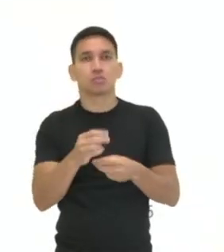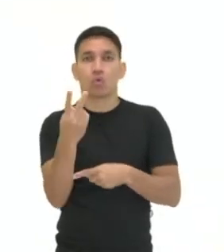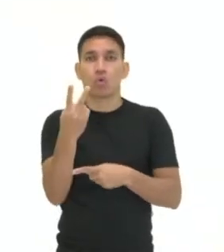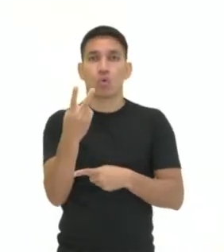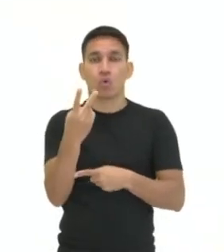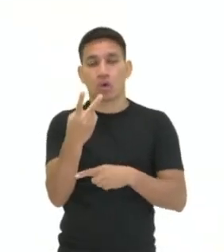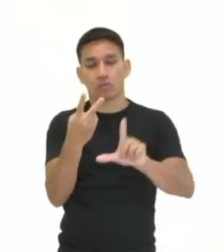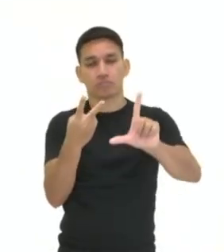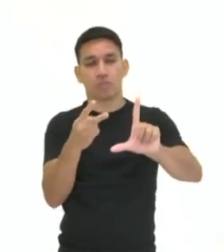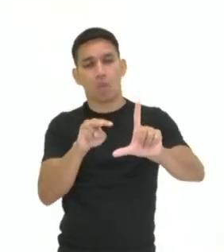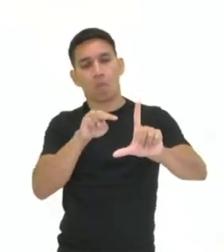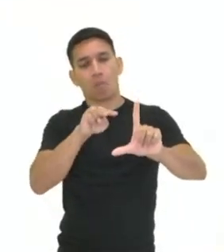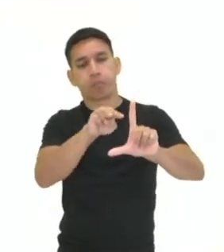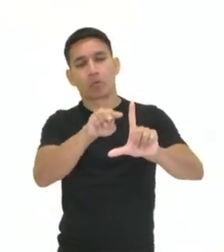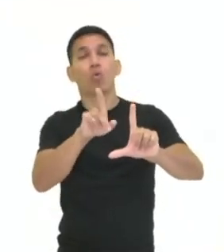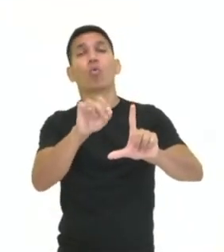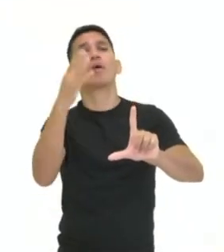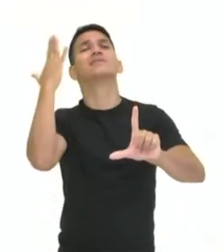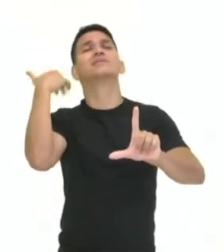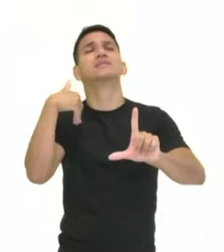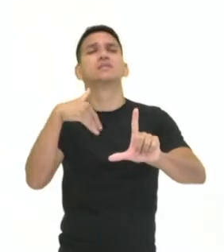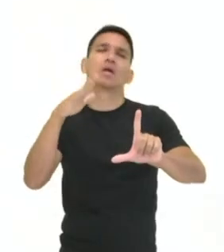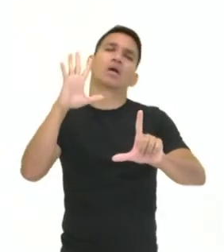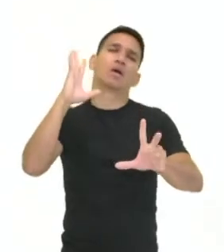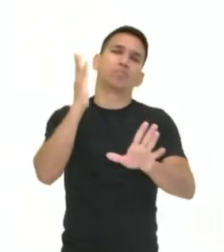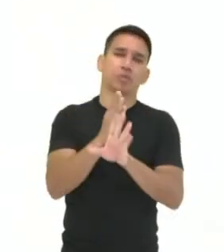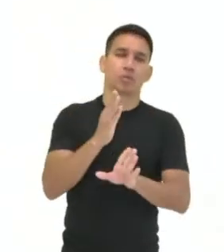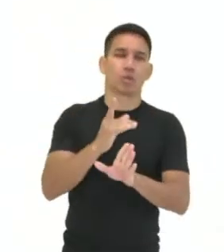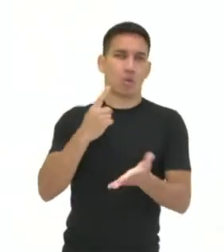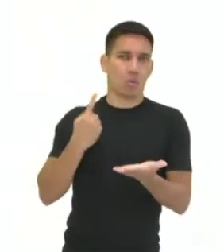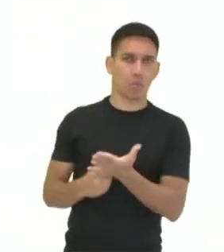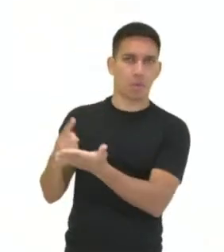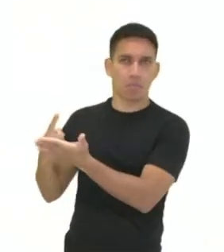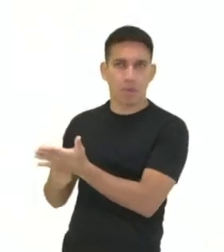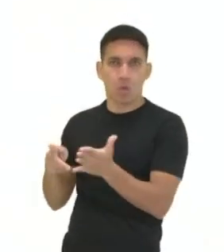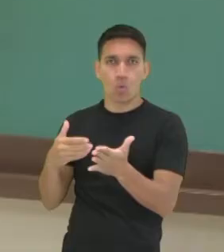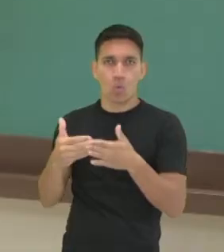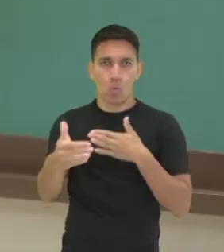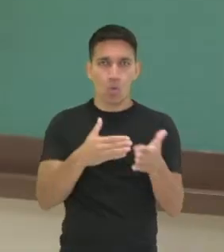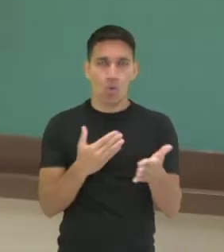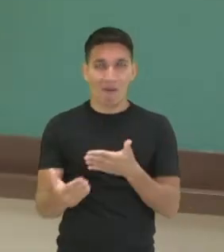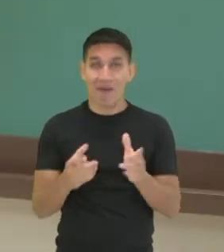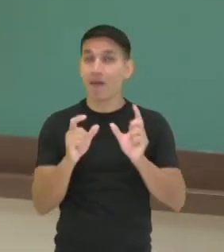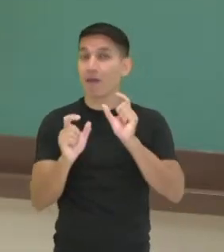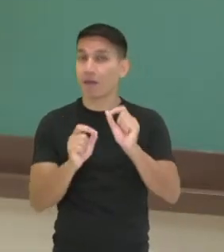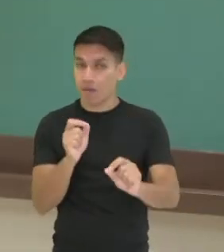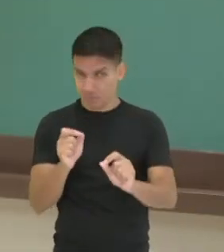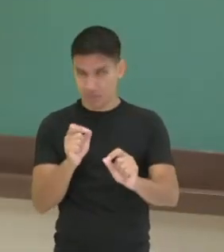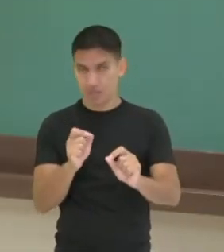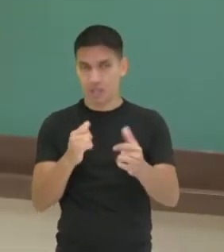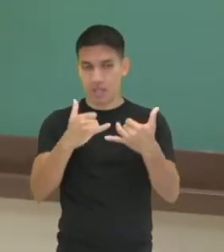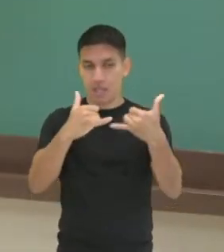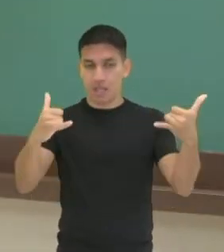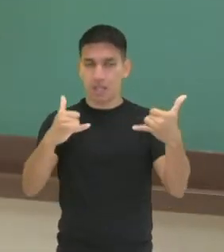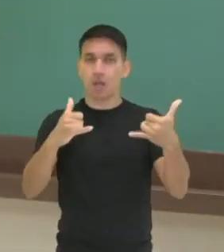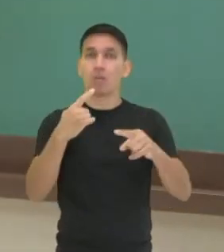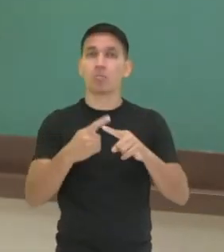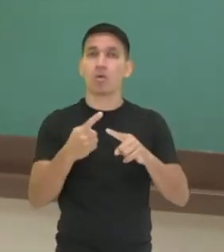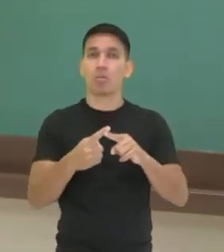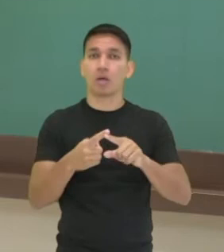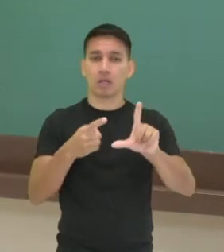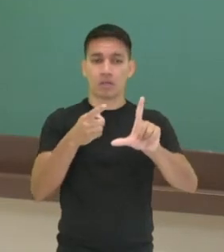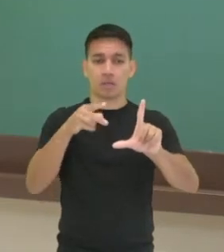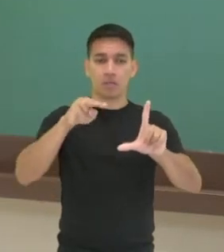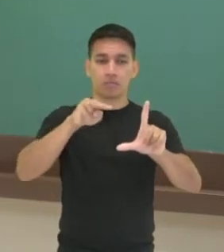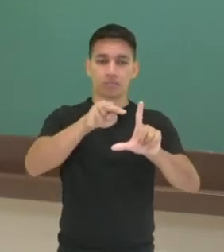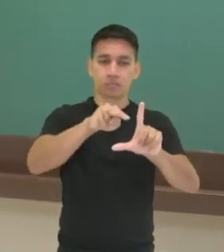Dois pontos a gente sabe que consegue determinar qualquer reta, né? Porque entre dois pontos só passa uma reta. A